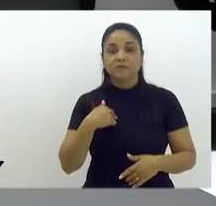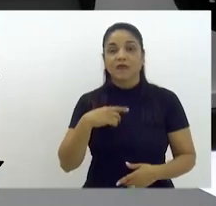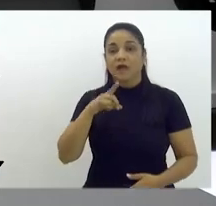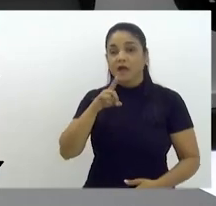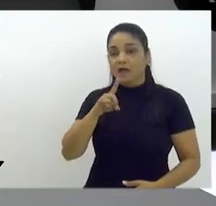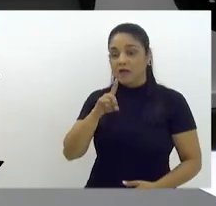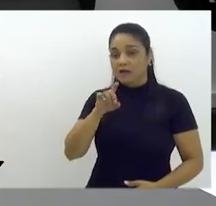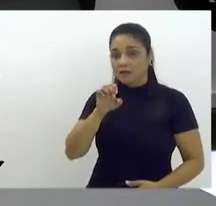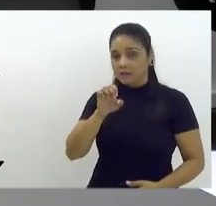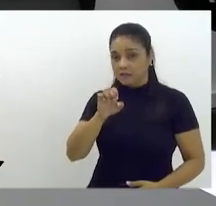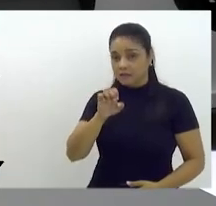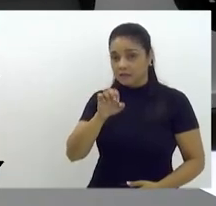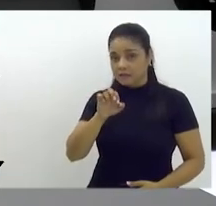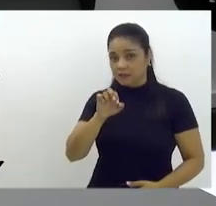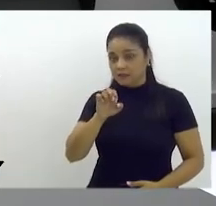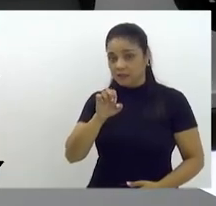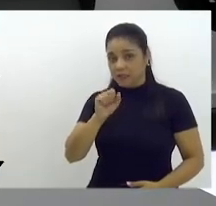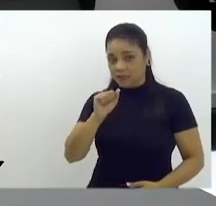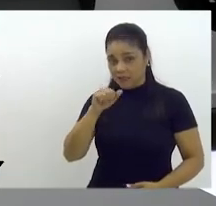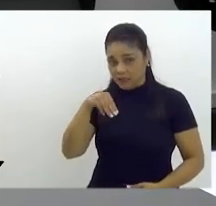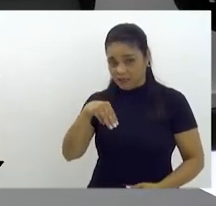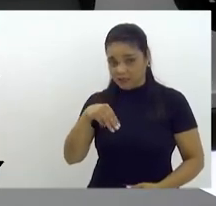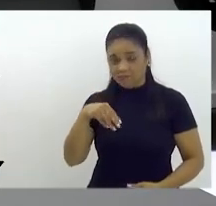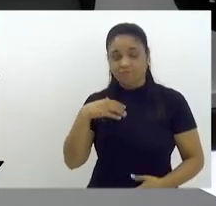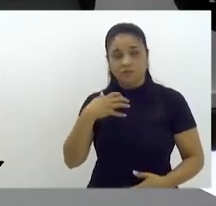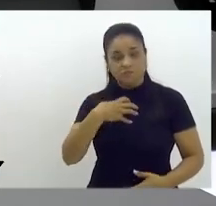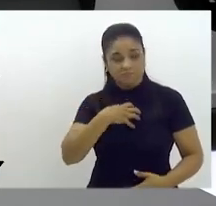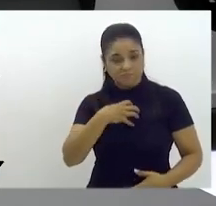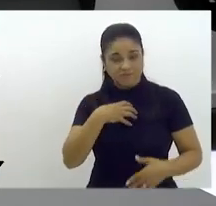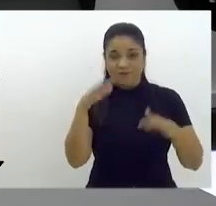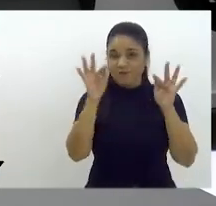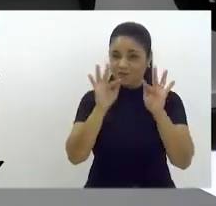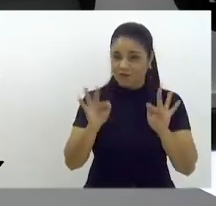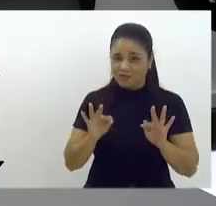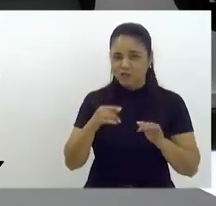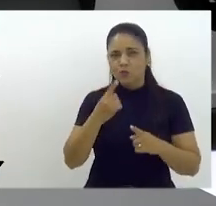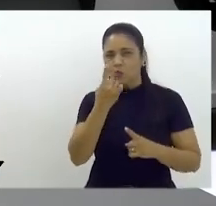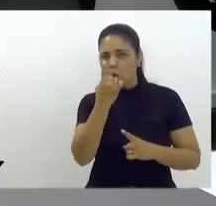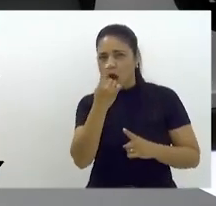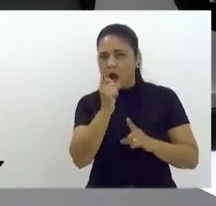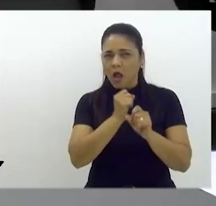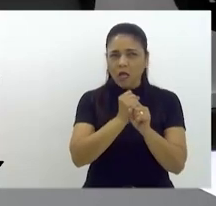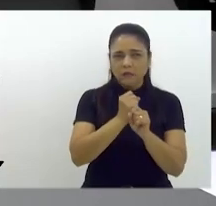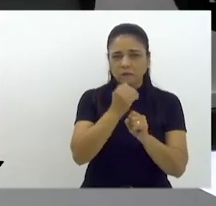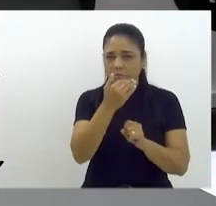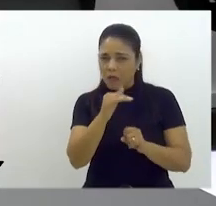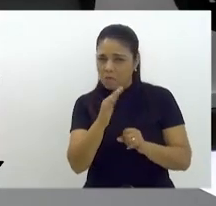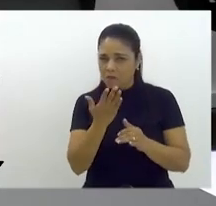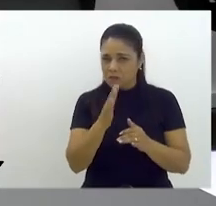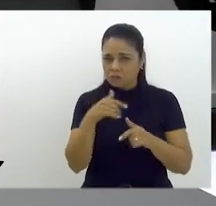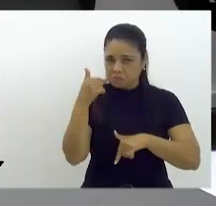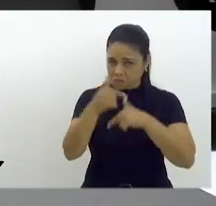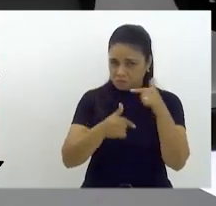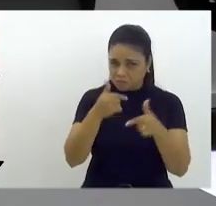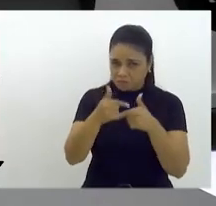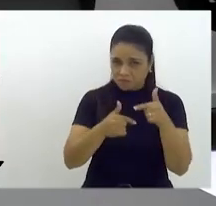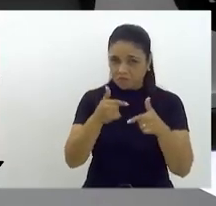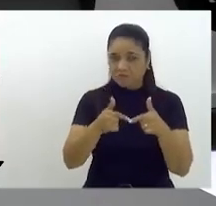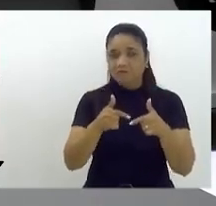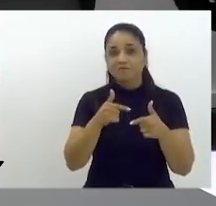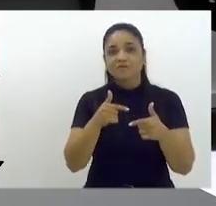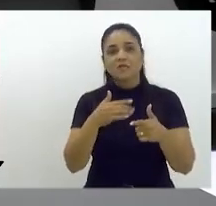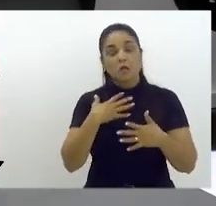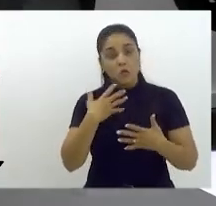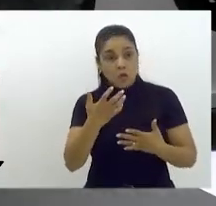é uma felicidade tá na deã eu tô na deã um ano há um ano e meio mais ou menos sempre na verdade